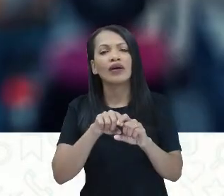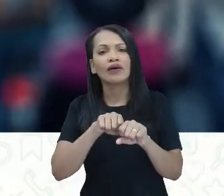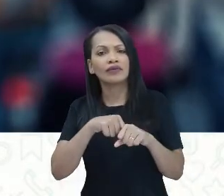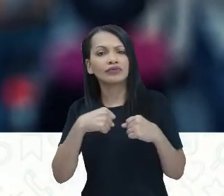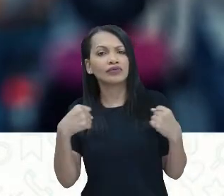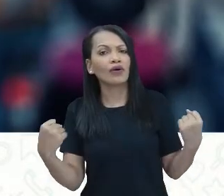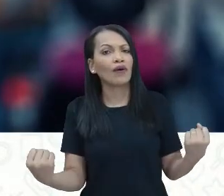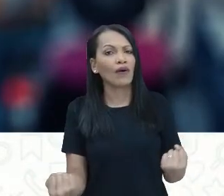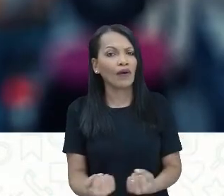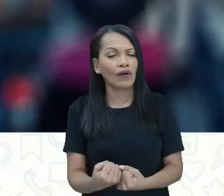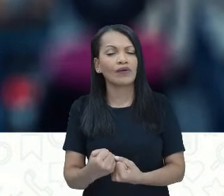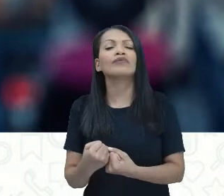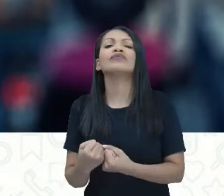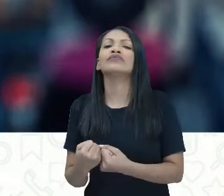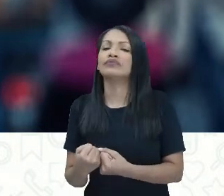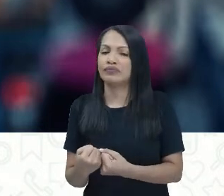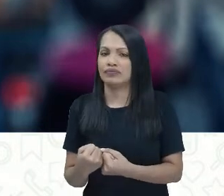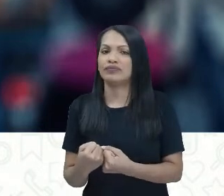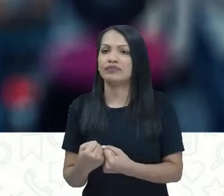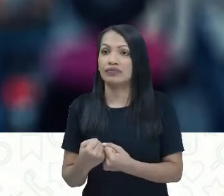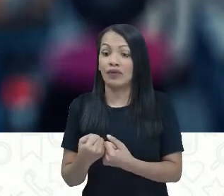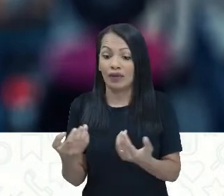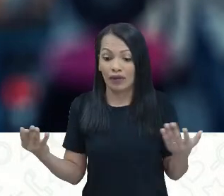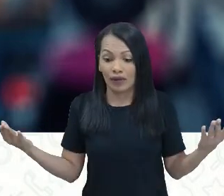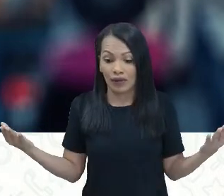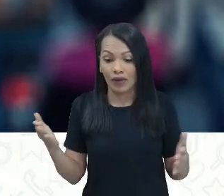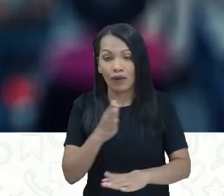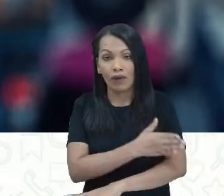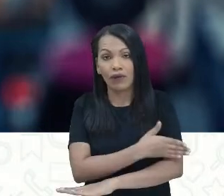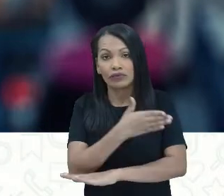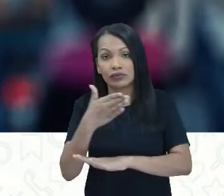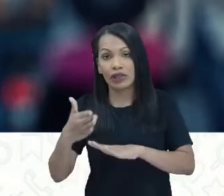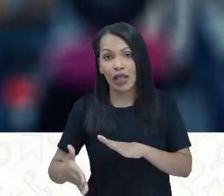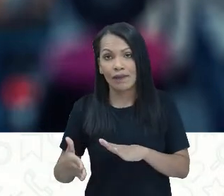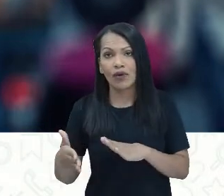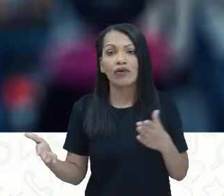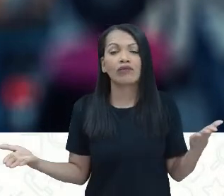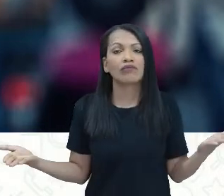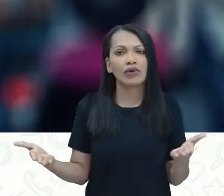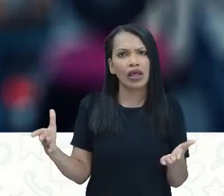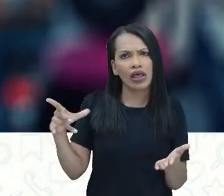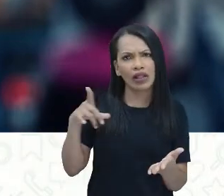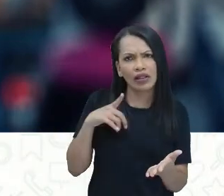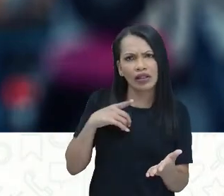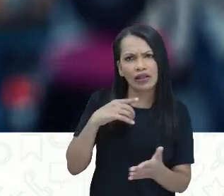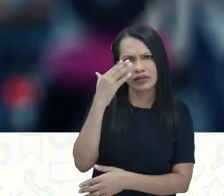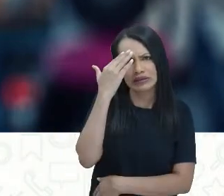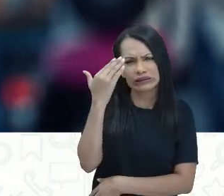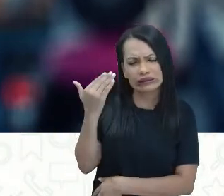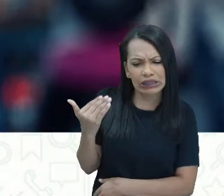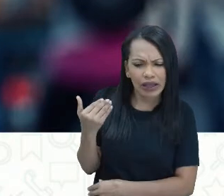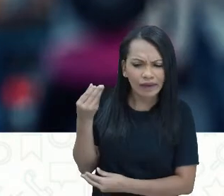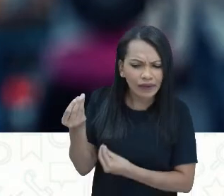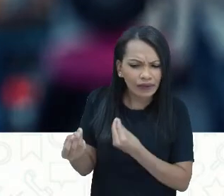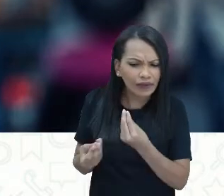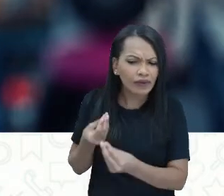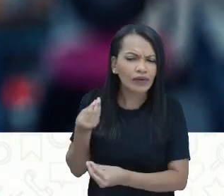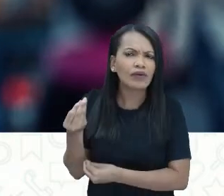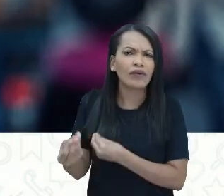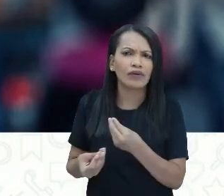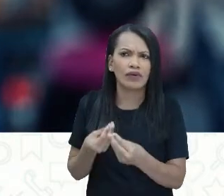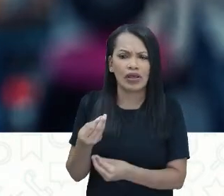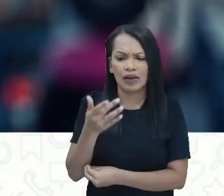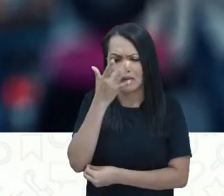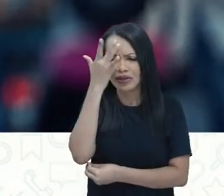há um elevado grau de complexidade. A gente sabe, né, o quanto está complexa a nossa sociedade. Aumentou